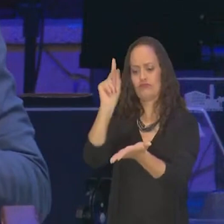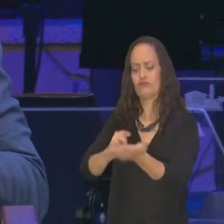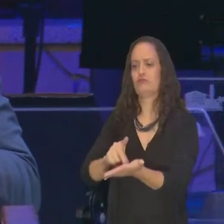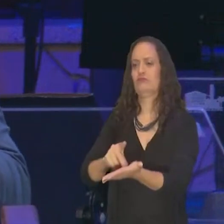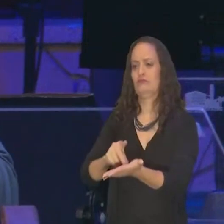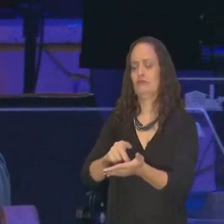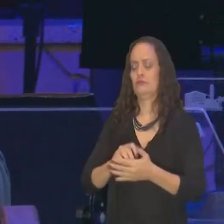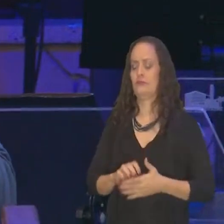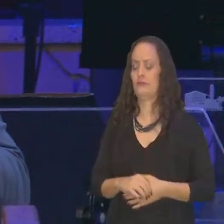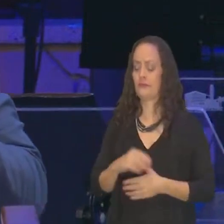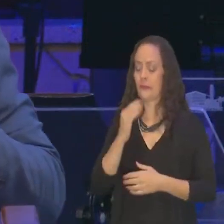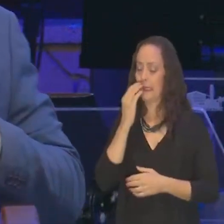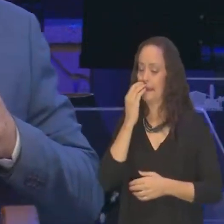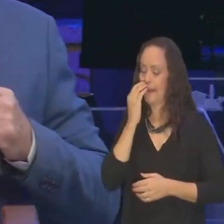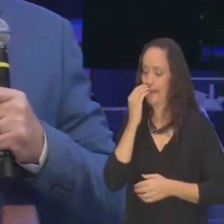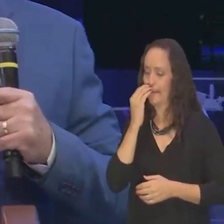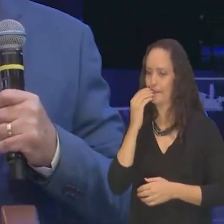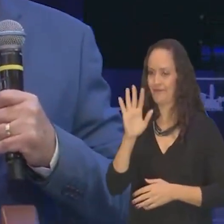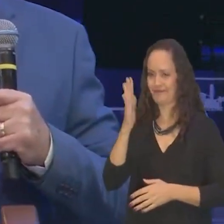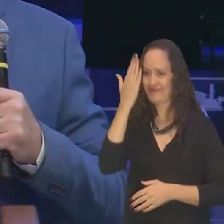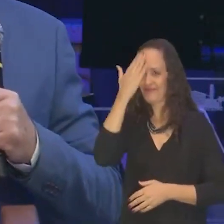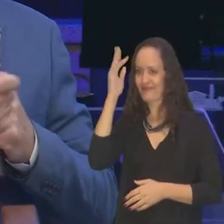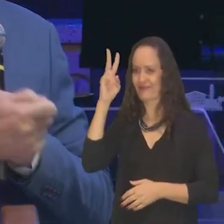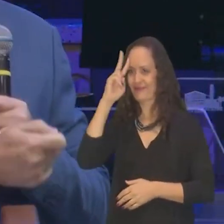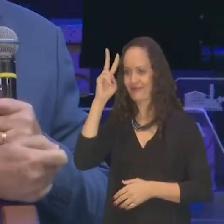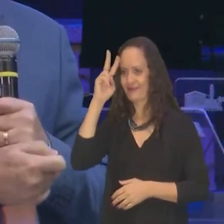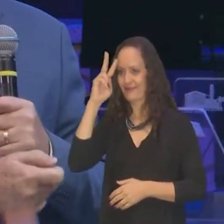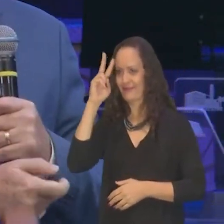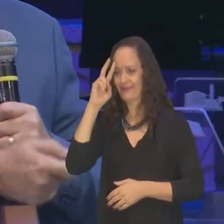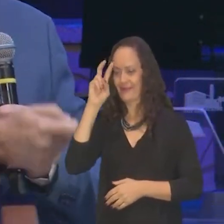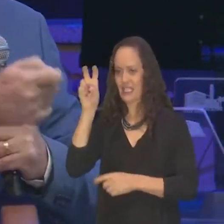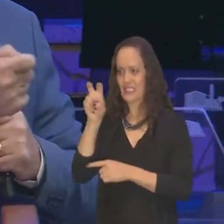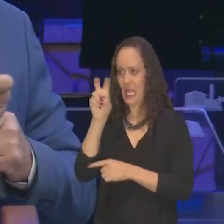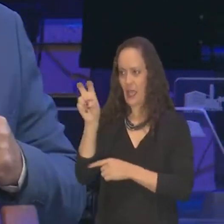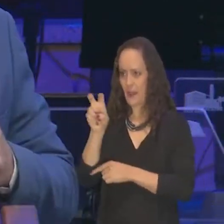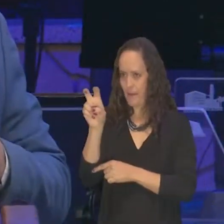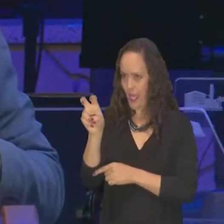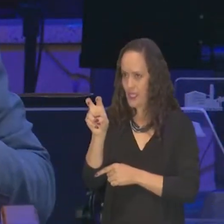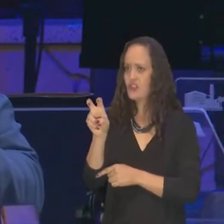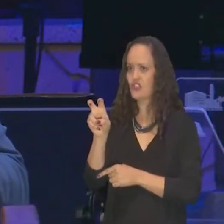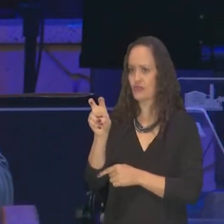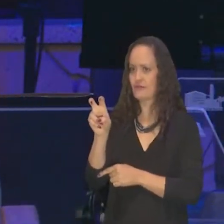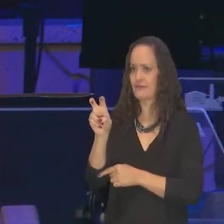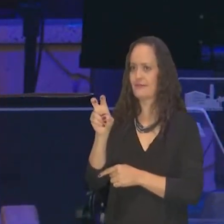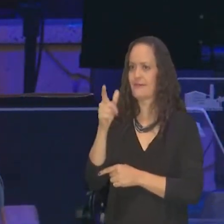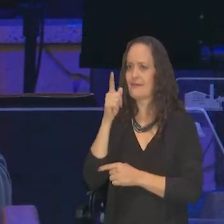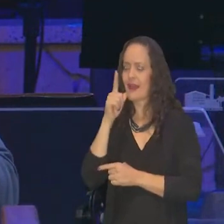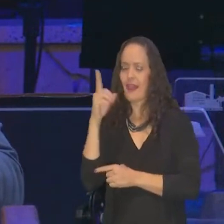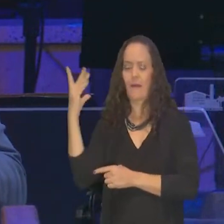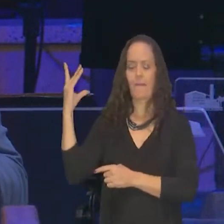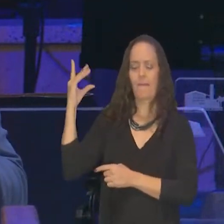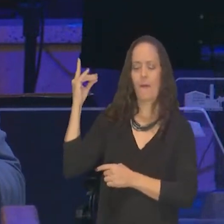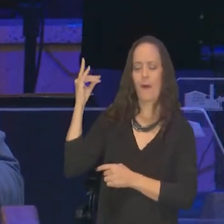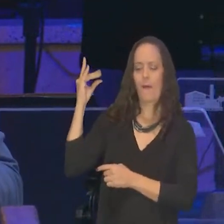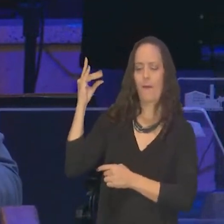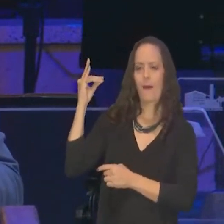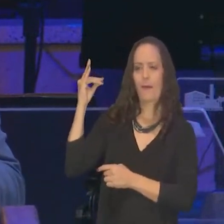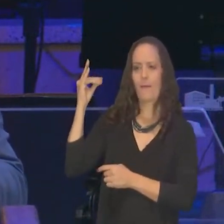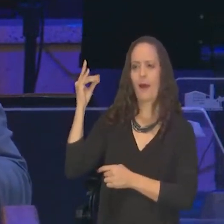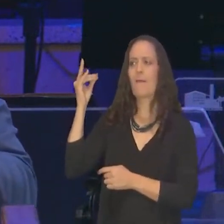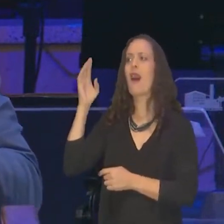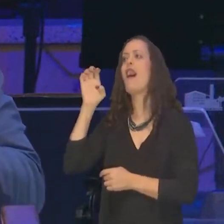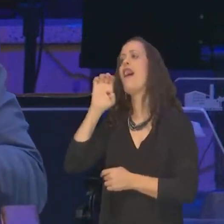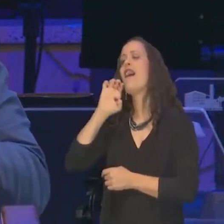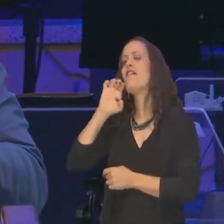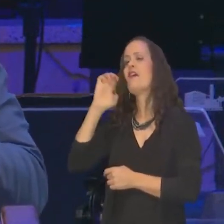Quando a serpente tenta e vence naquele momento, e o pecado entra